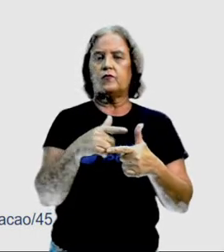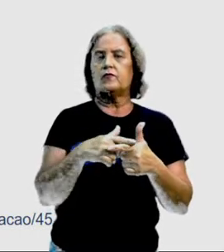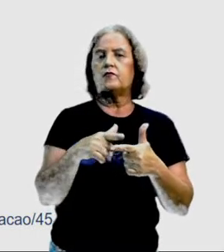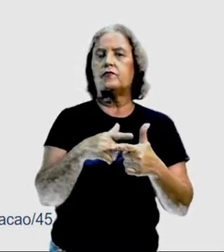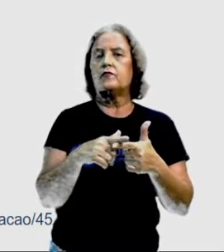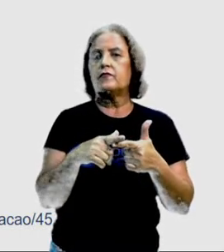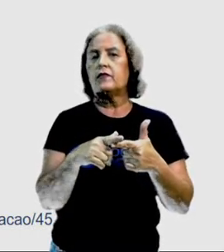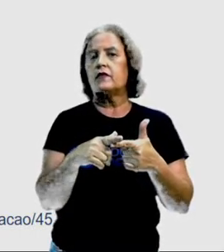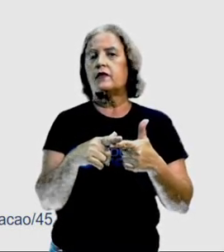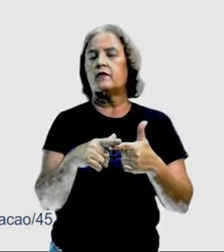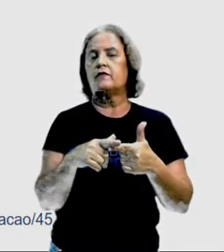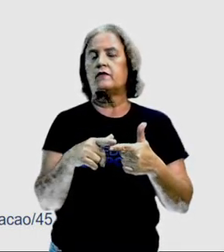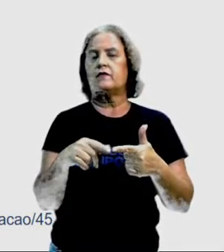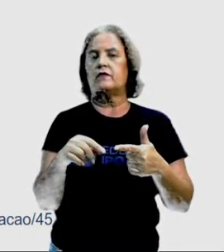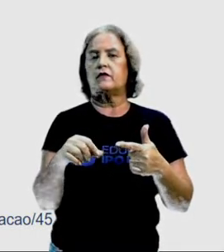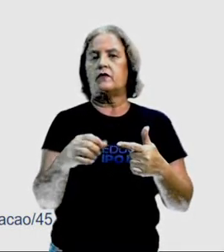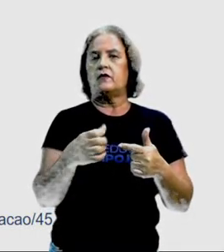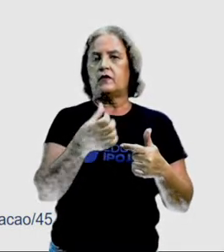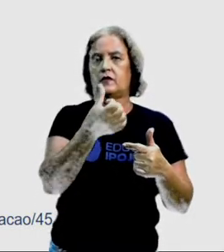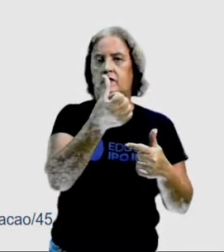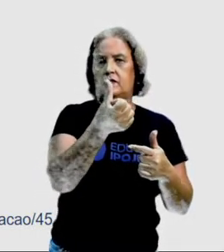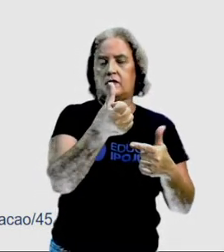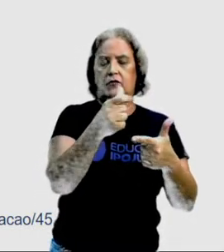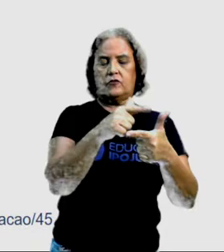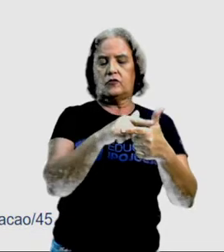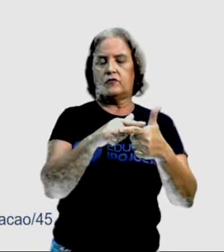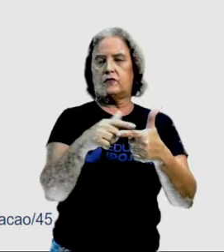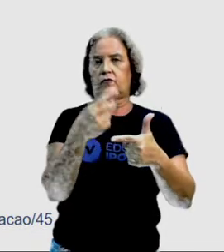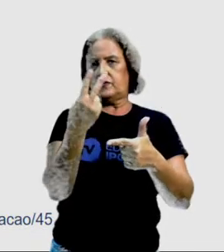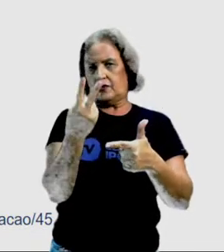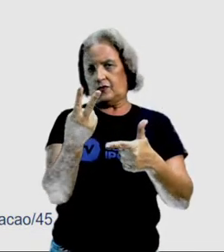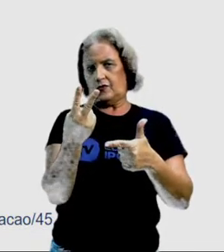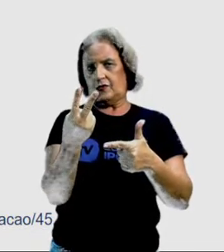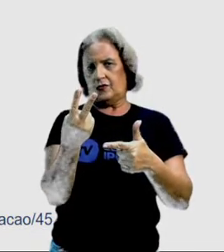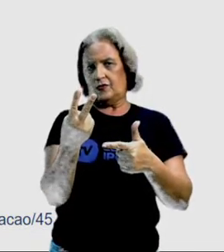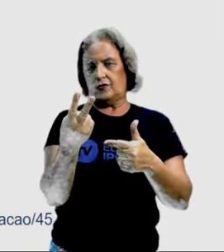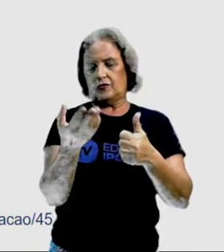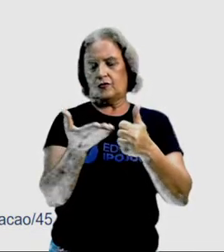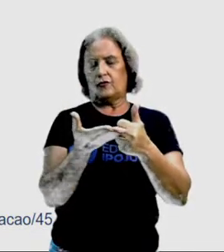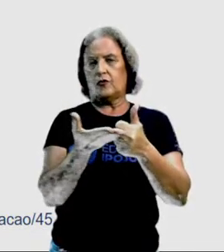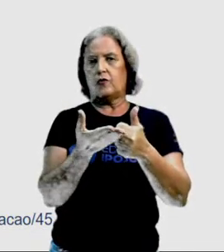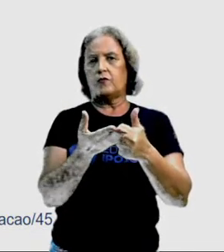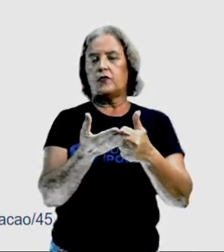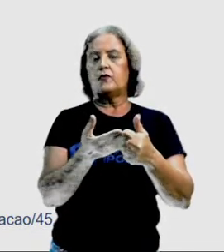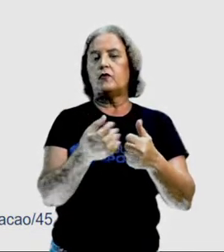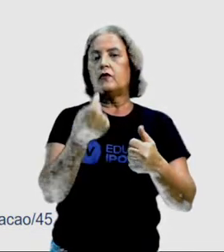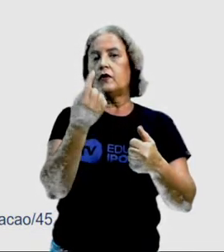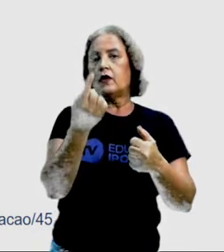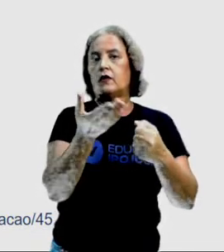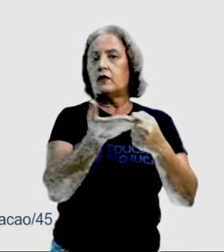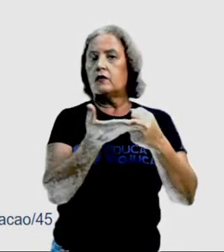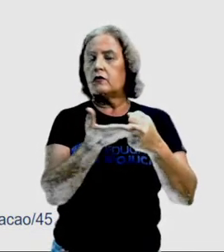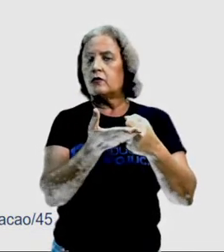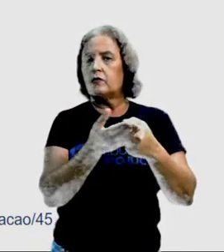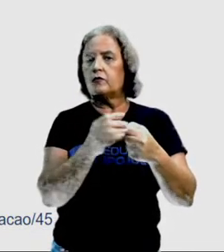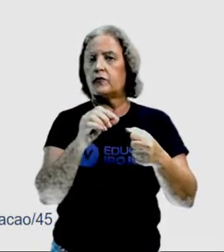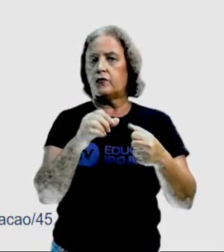divisão é o quê? Se eu tenho 6 dividido para 2 copos, cada copo irá ficar com quanto? Com